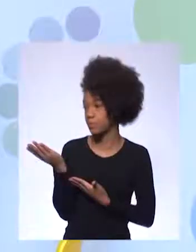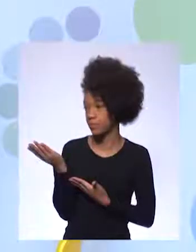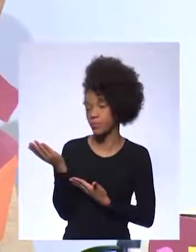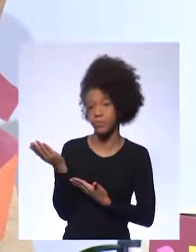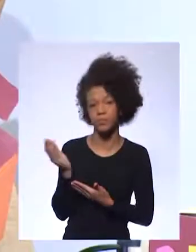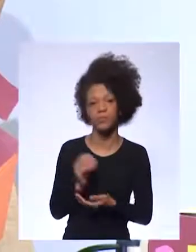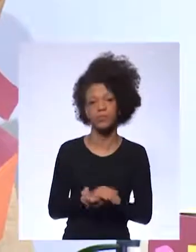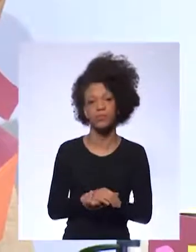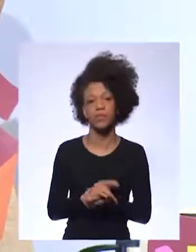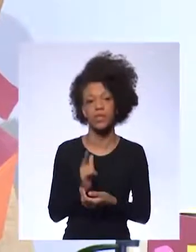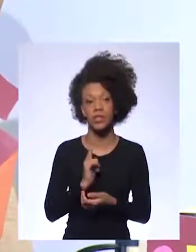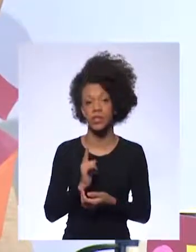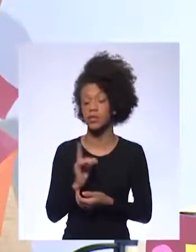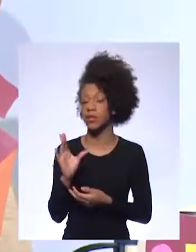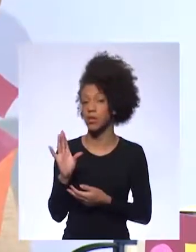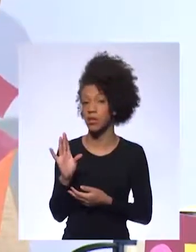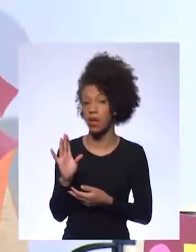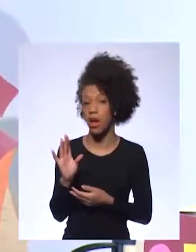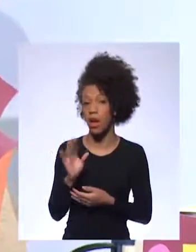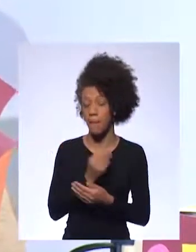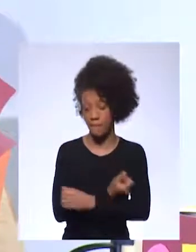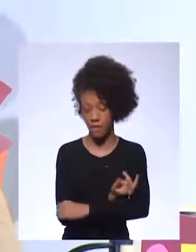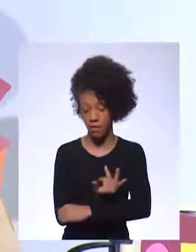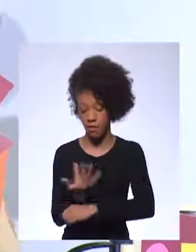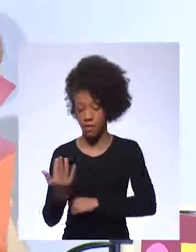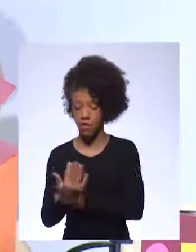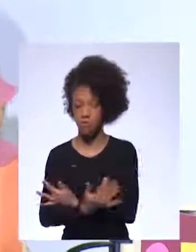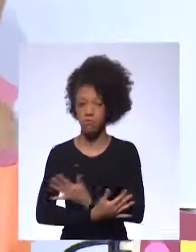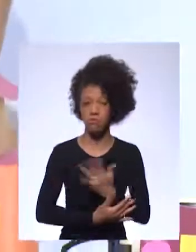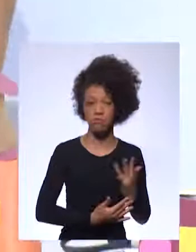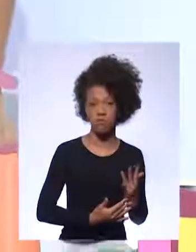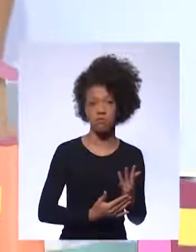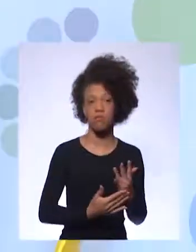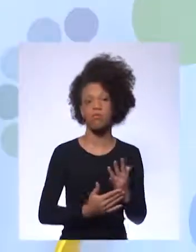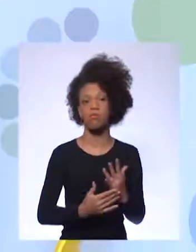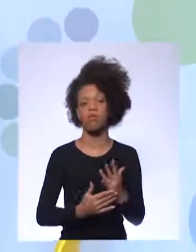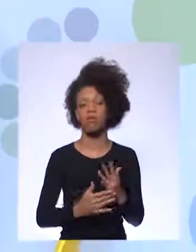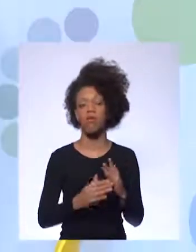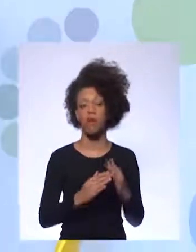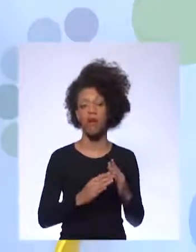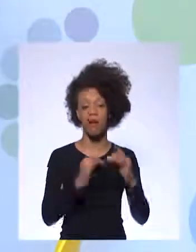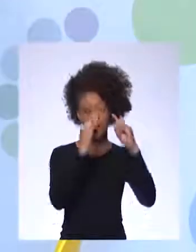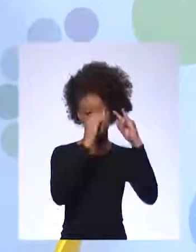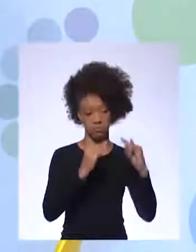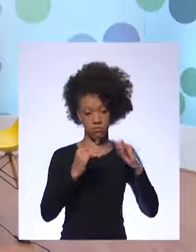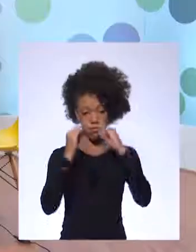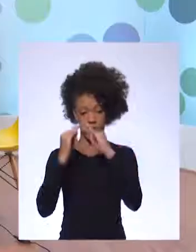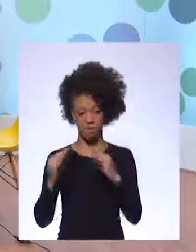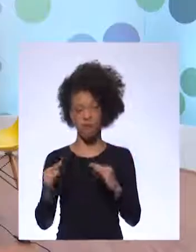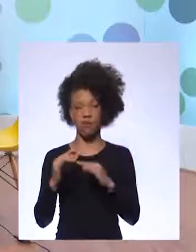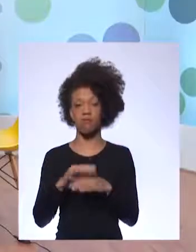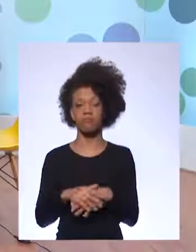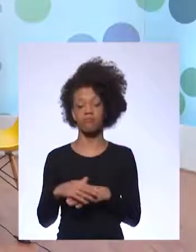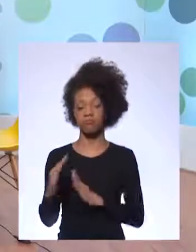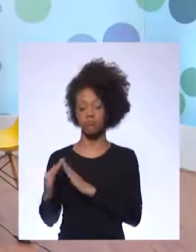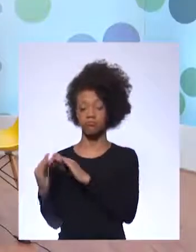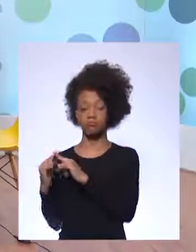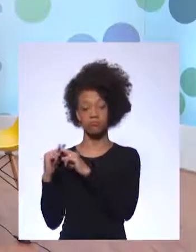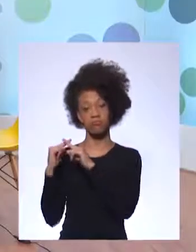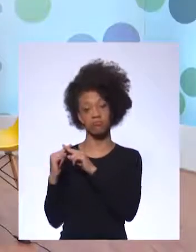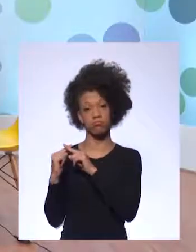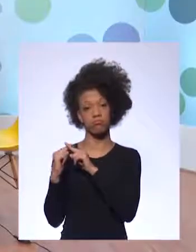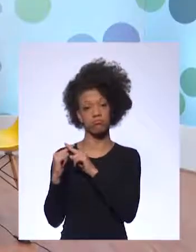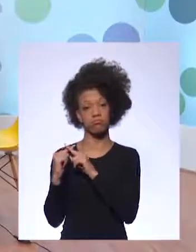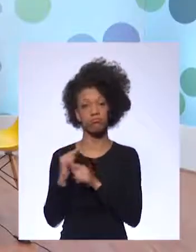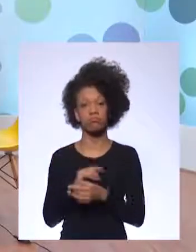temos plantação e igreja Castelo ponte rio que mais professora bom que você trouxe